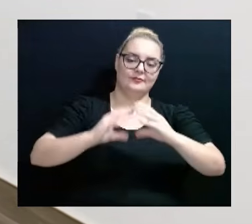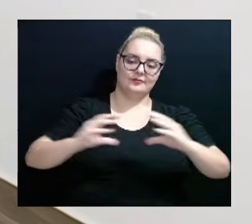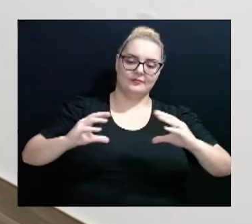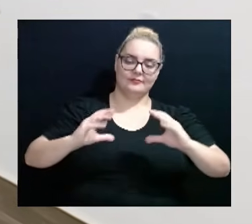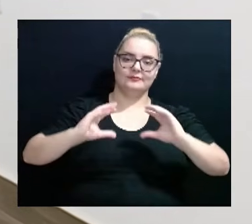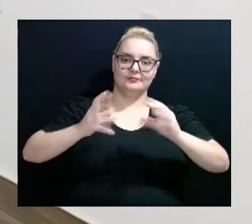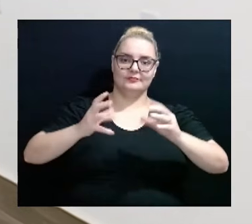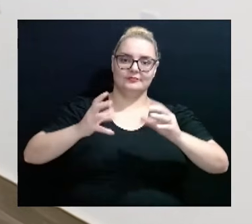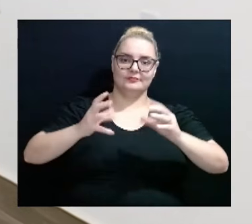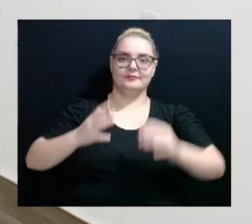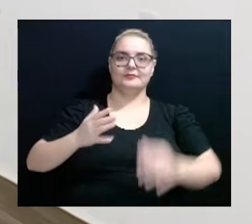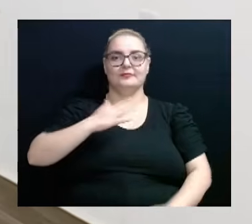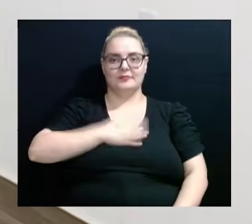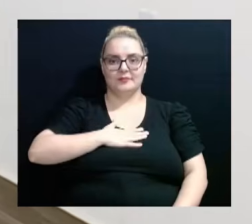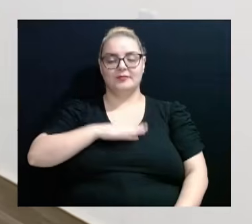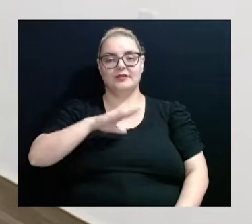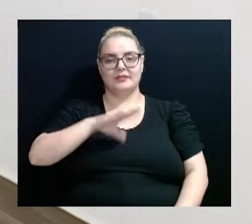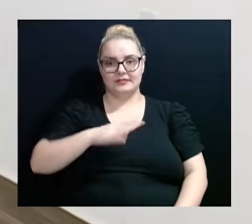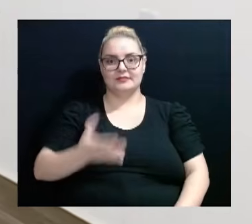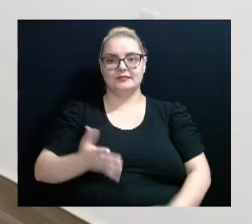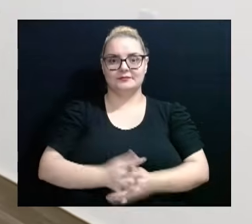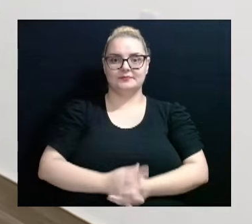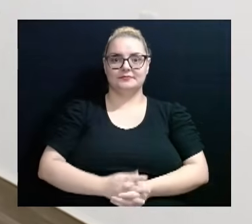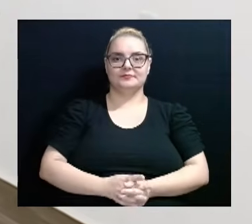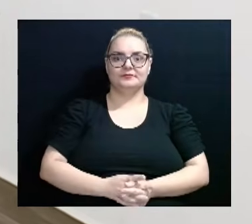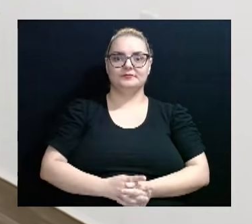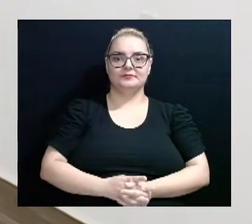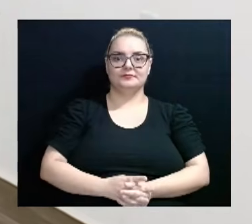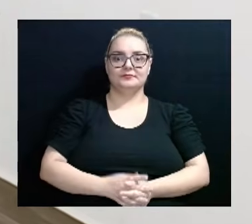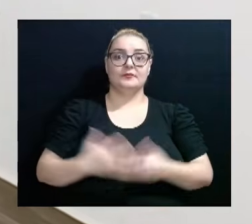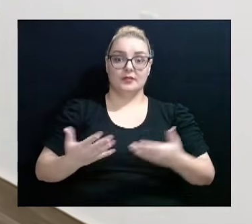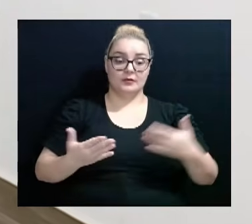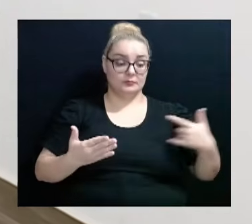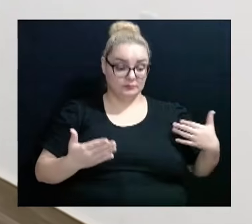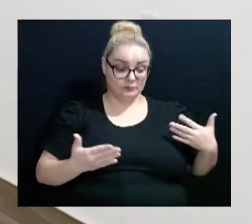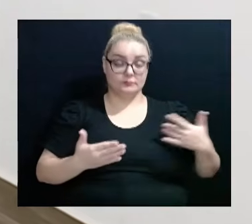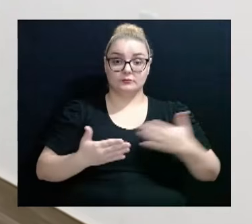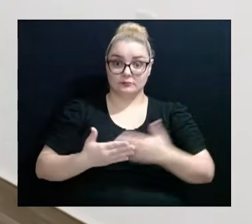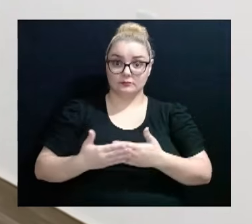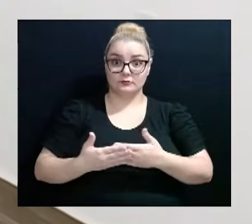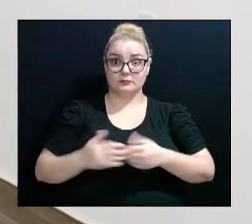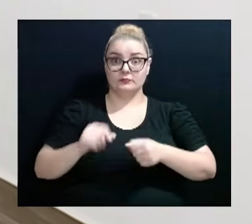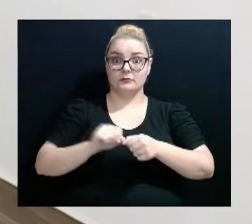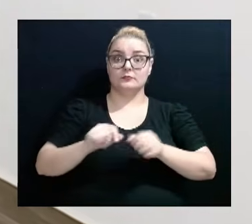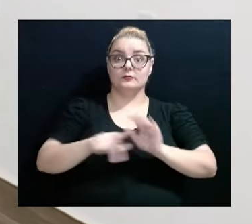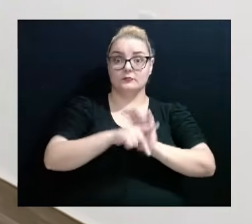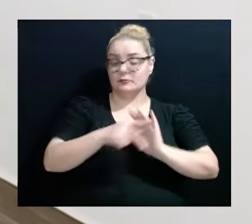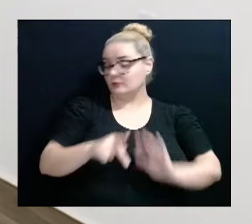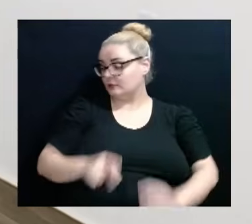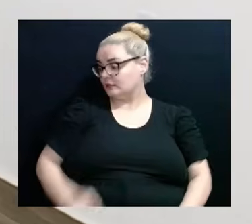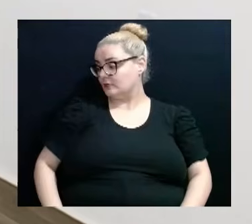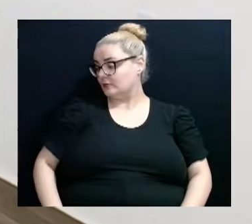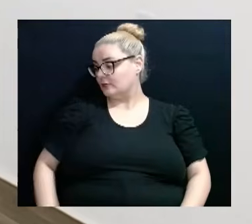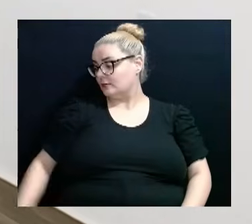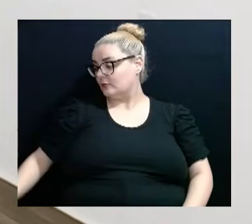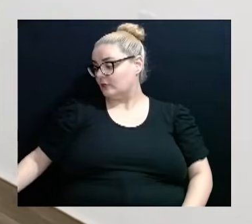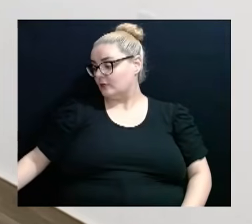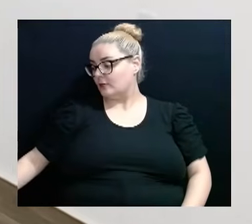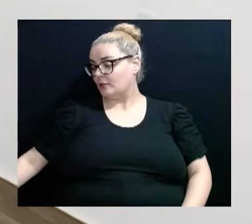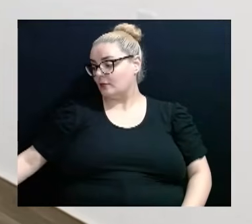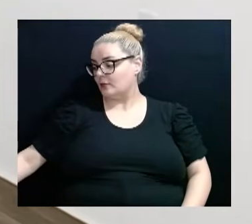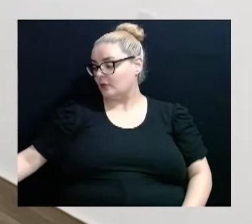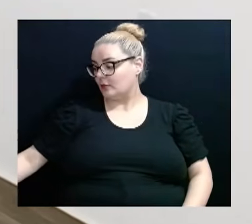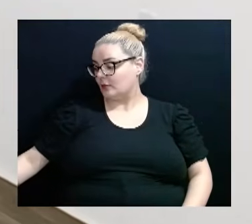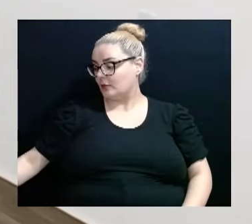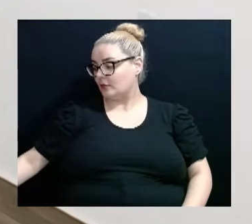do meio, né, do futebol americano acabam sabendo que eu vim para cá, a gente entra em contato, toda a família bugrina, né,